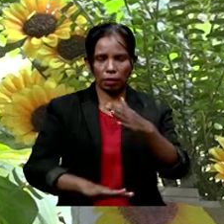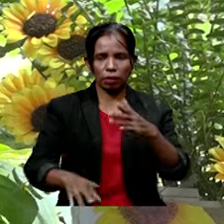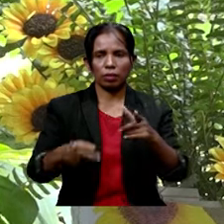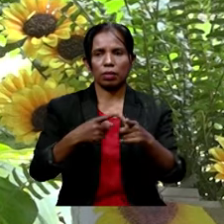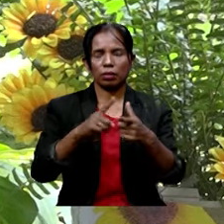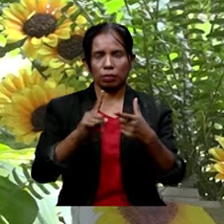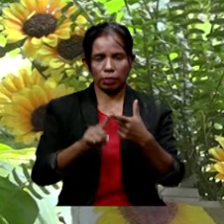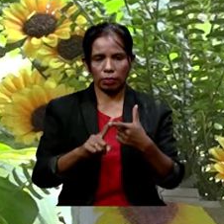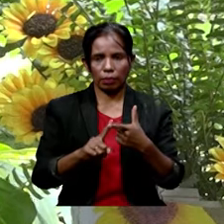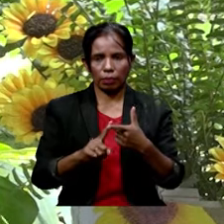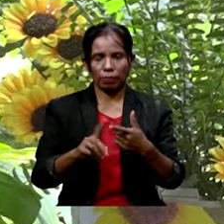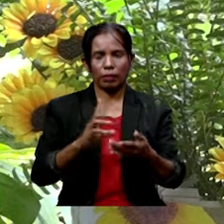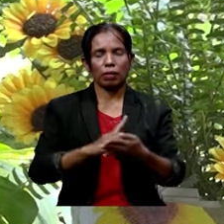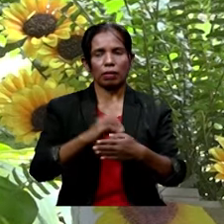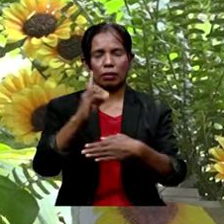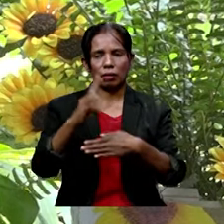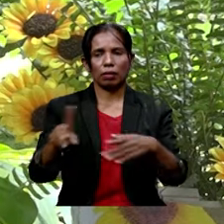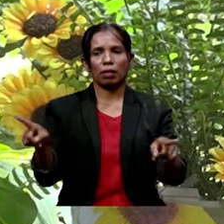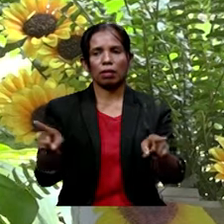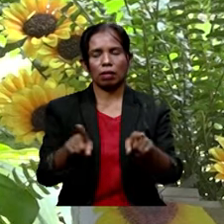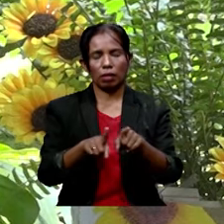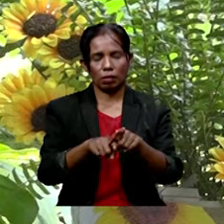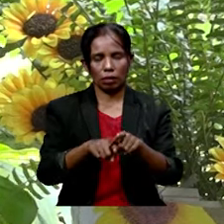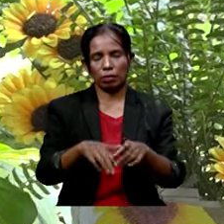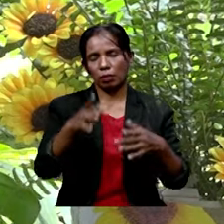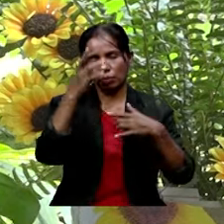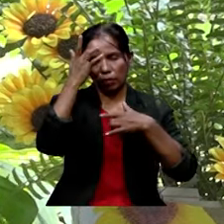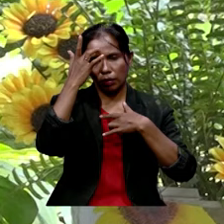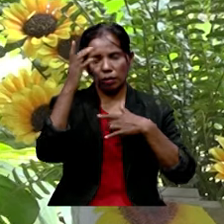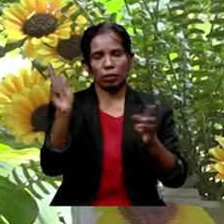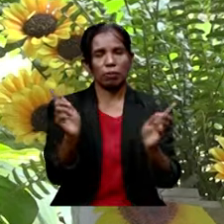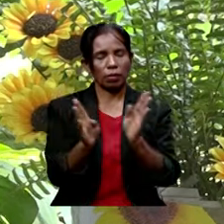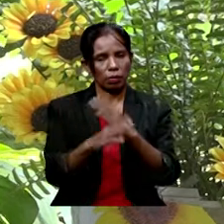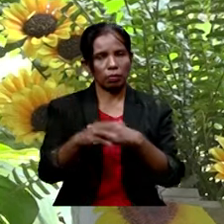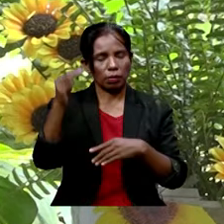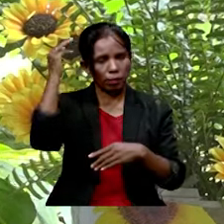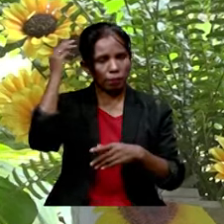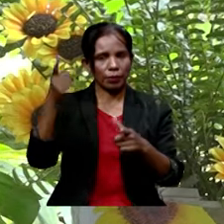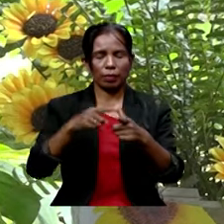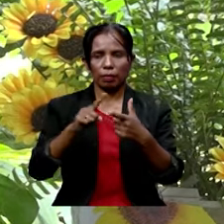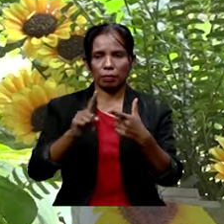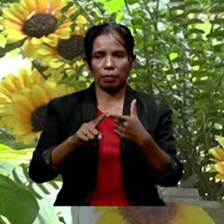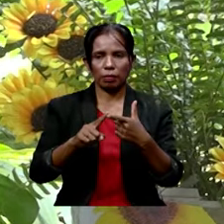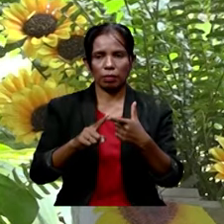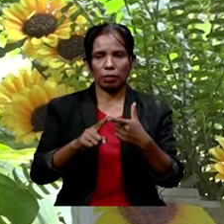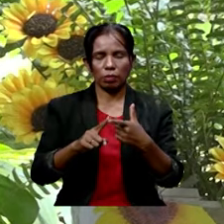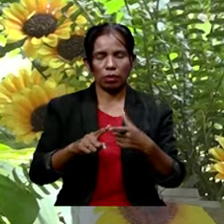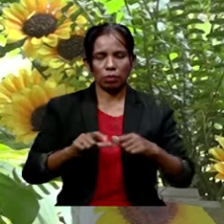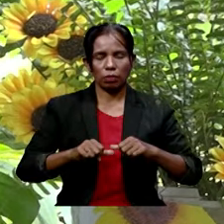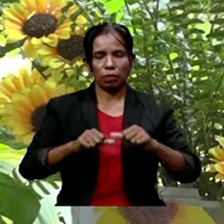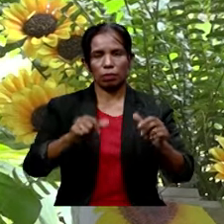nia desenvolve ter saite da psicosa, psicosa pós-parto, depois durante trajetória nela, o rumor